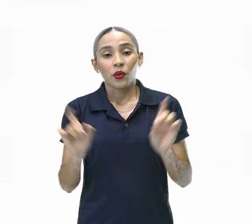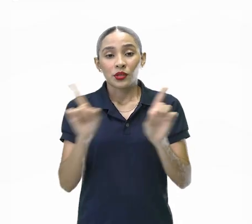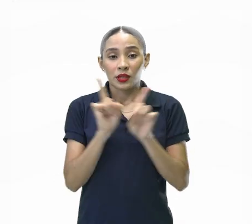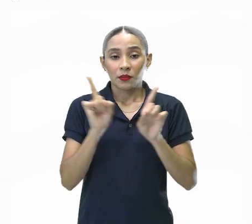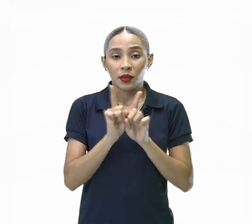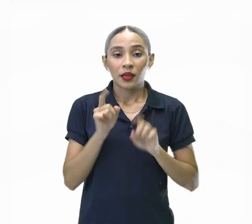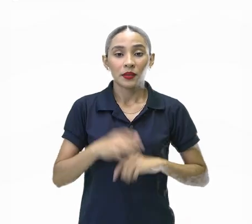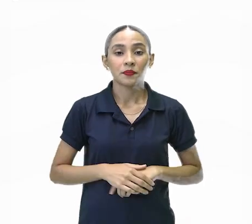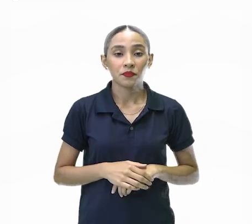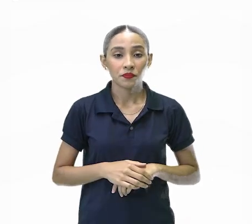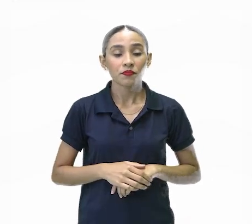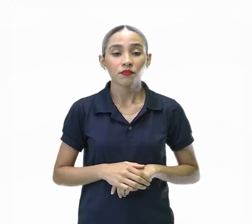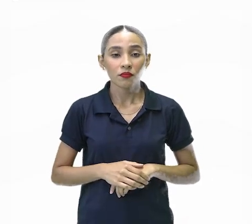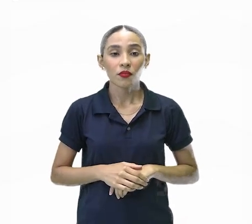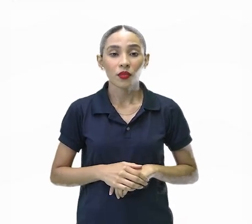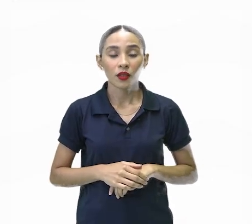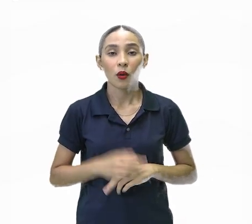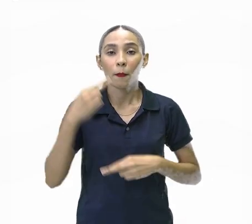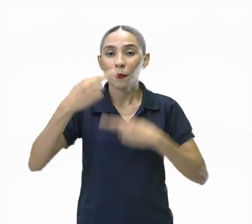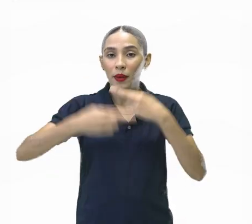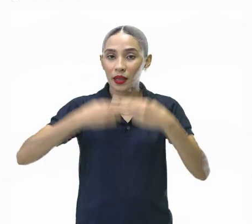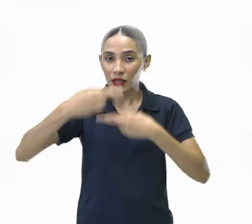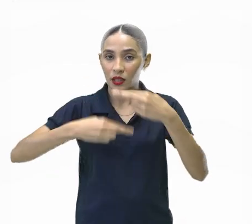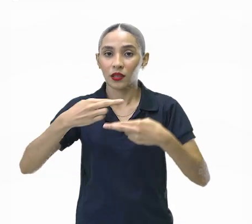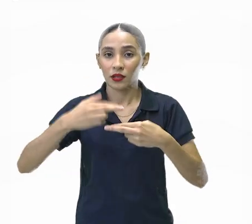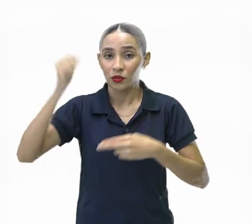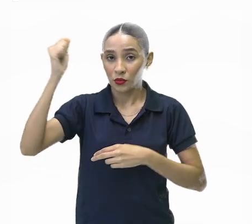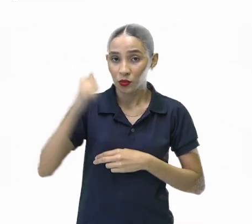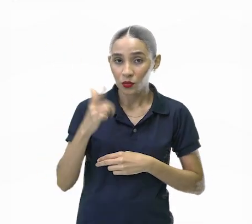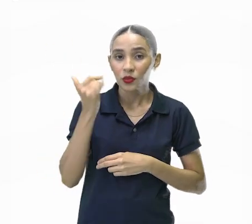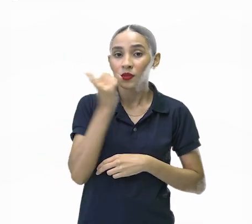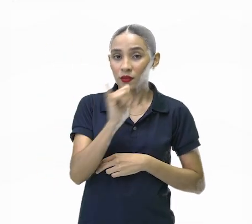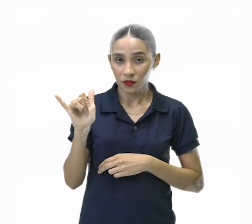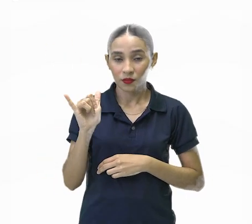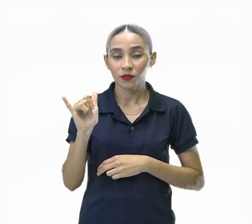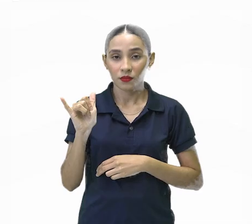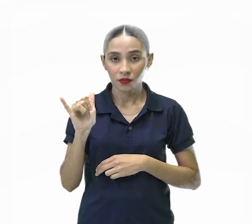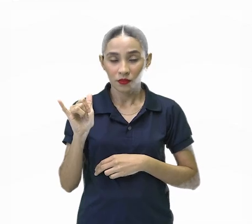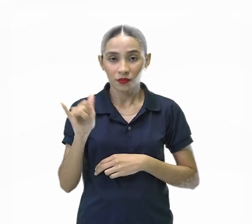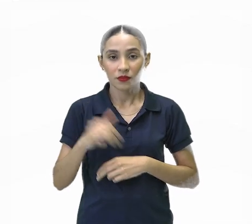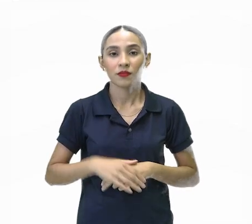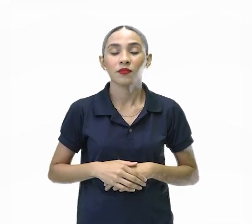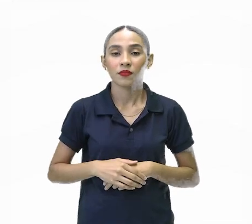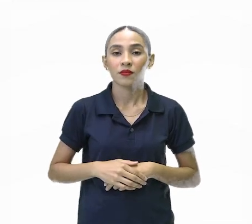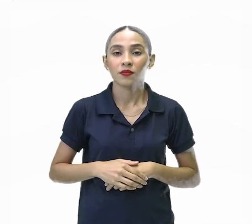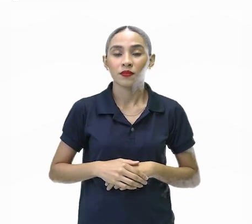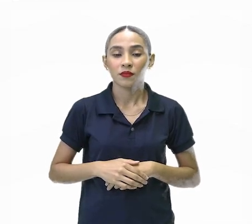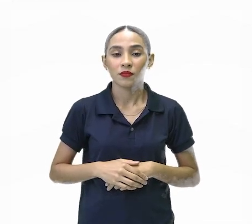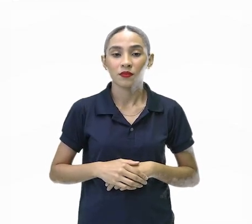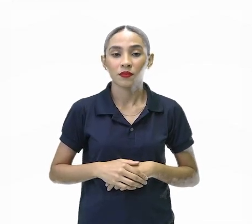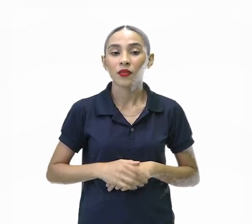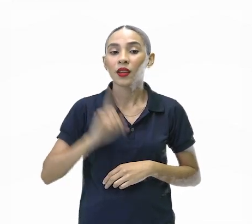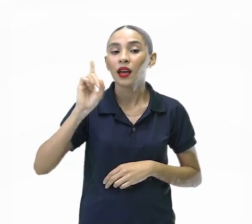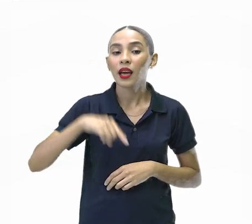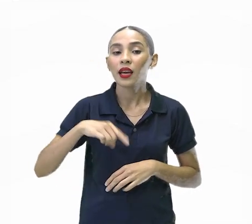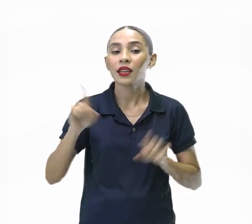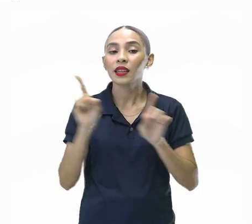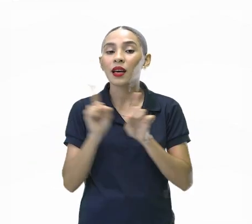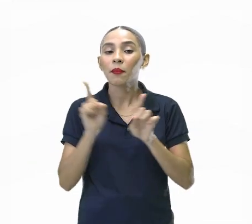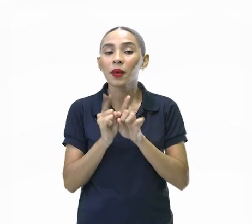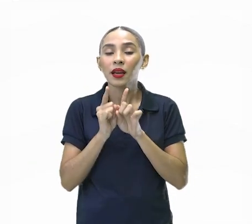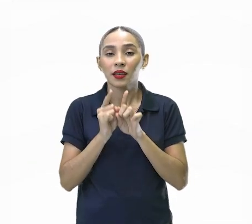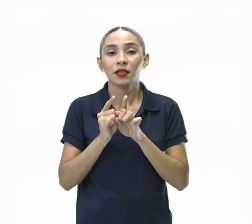considerada uma fonte de energia limpa. A energia solar é uma das